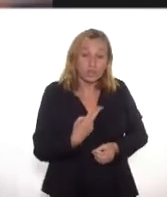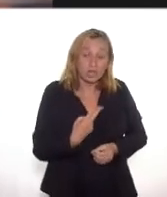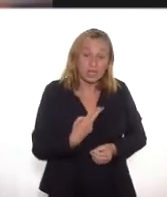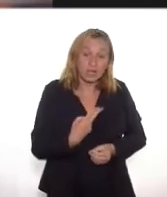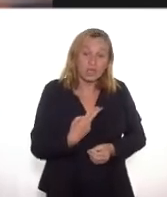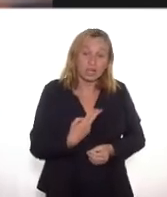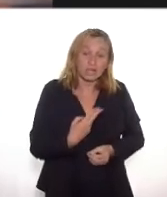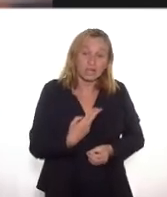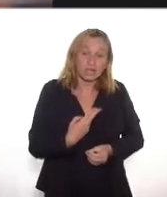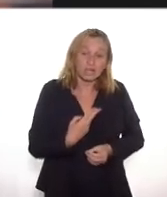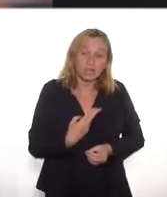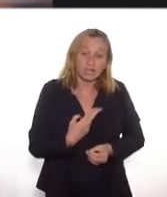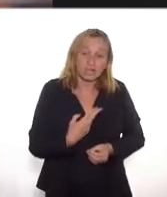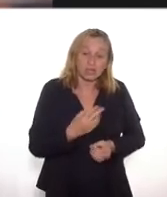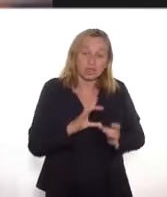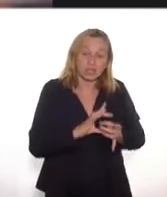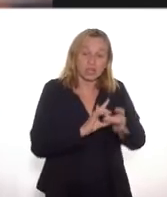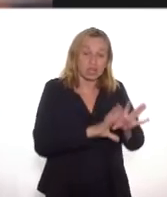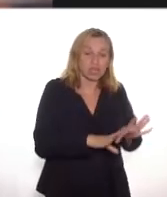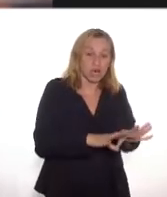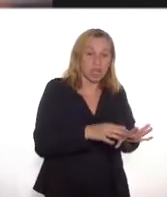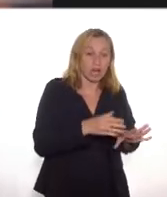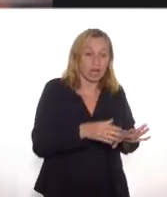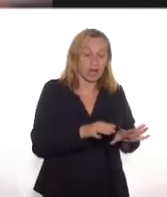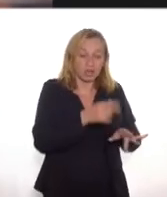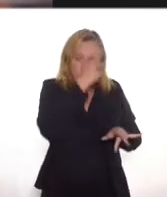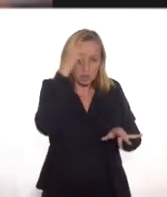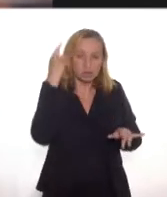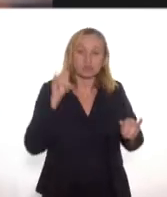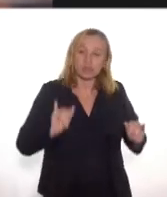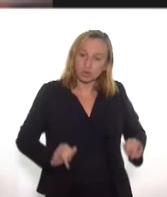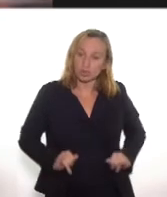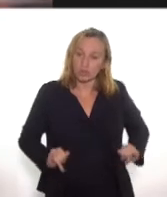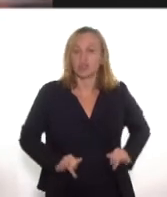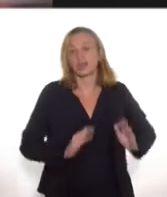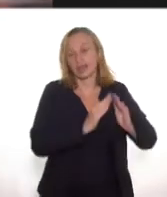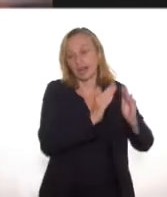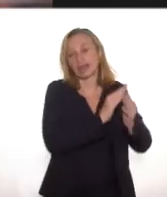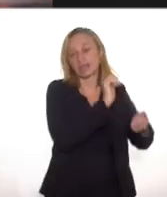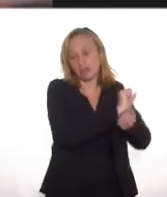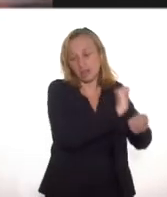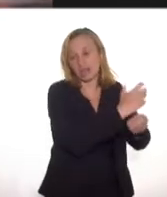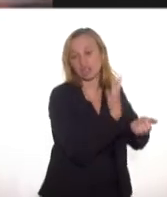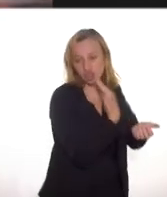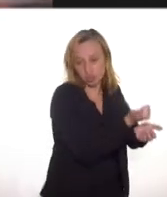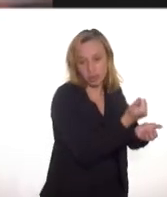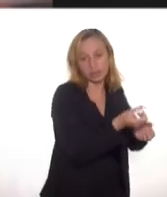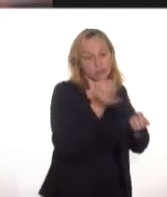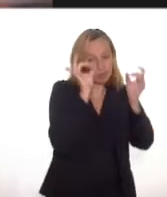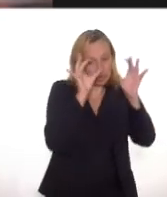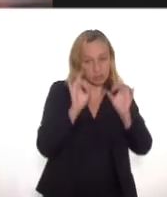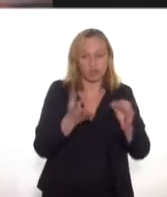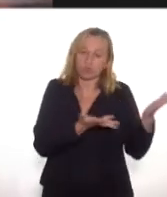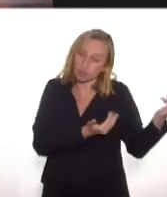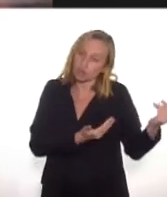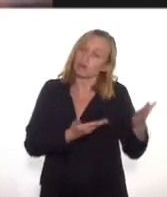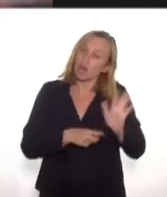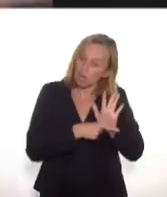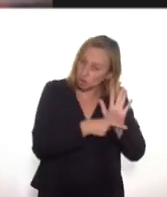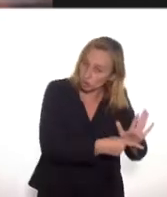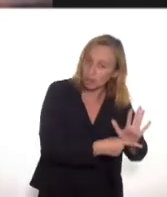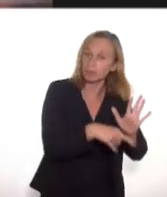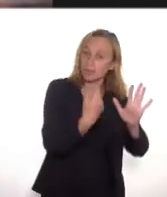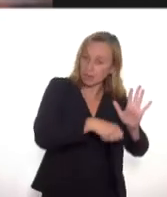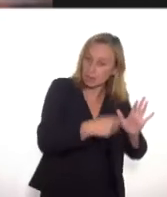caducar, frustrando a expectativa de tantas pessoas, e principalmente dos jovens. Vamos ajudá-los